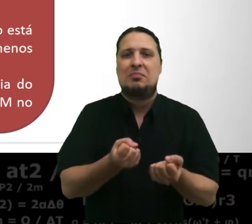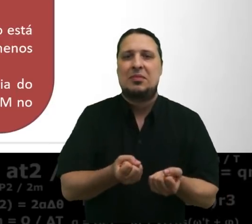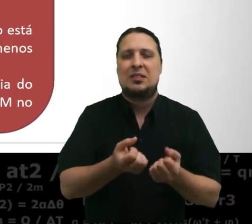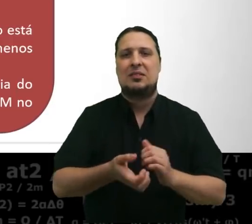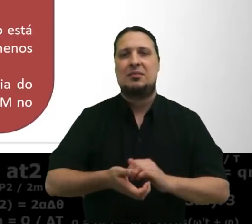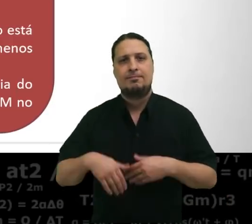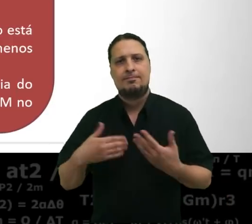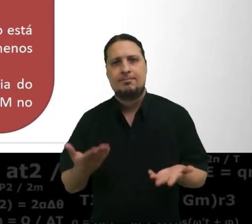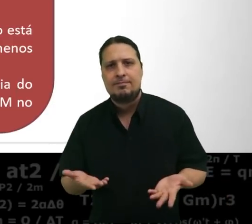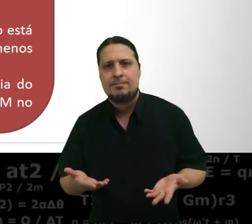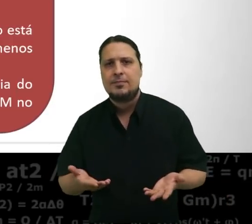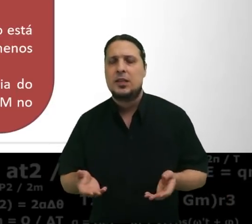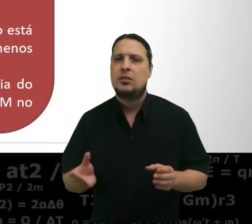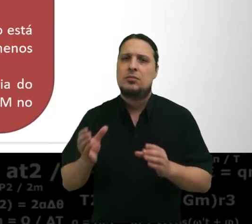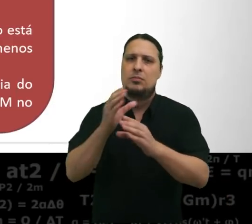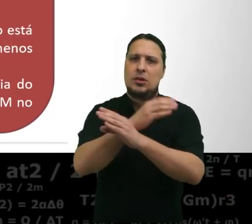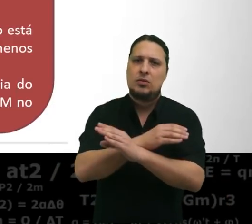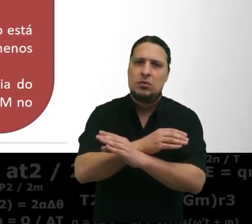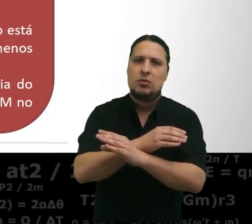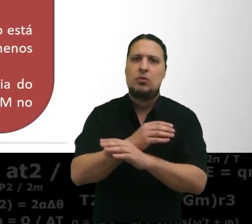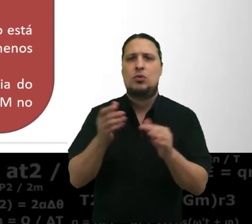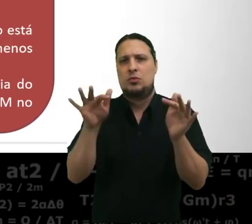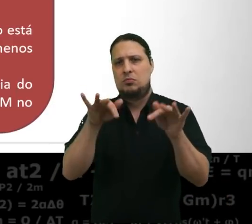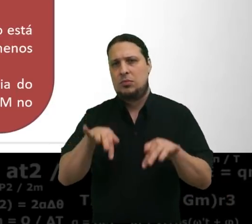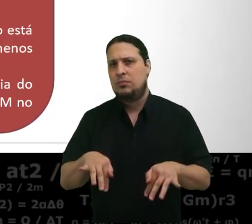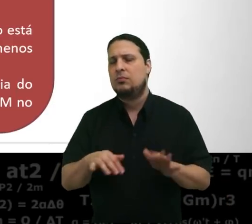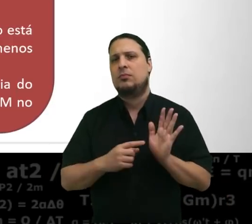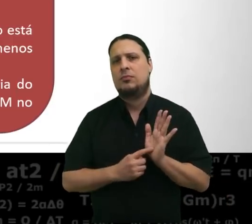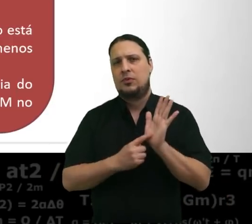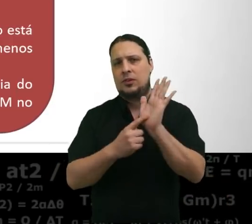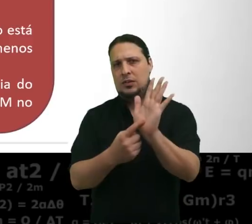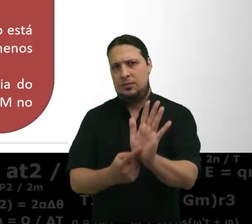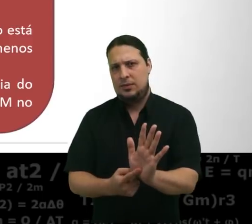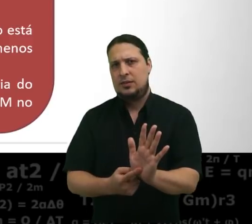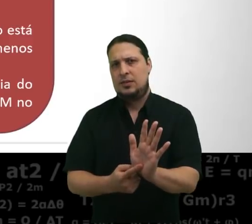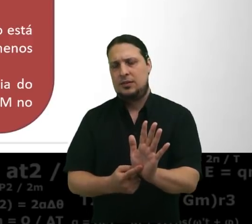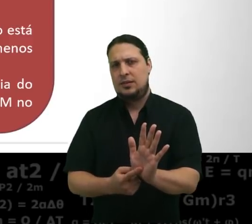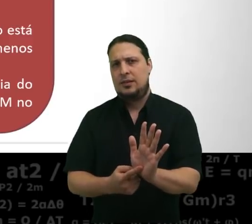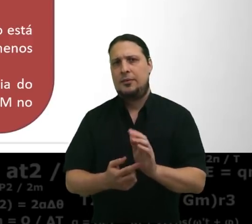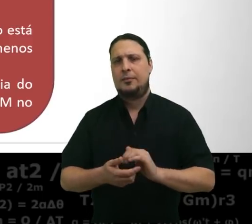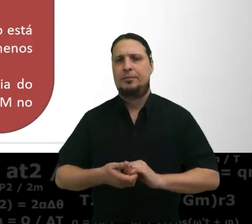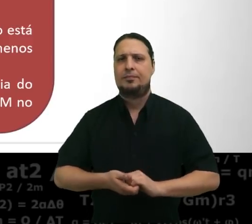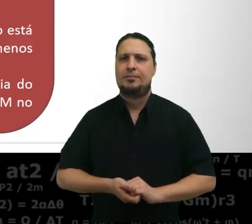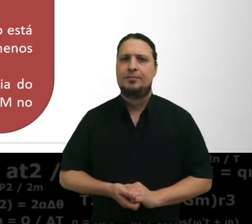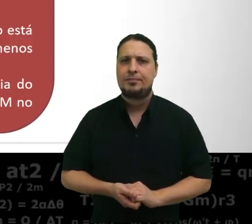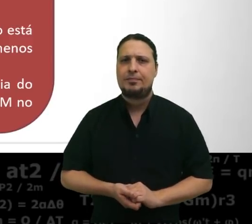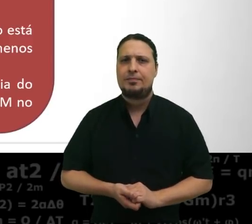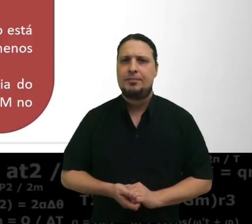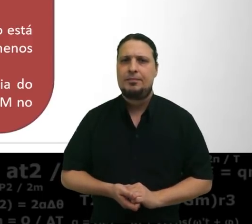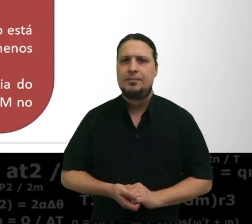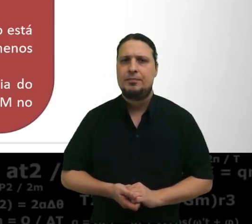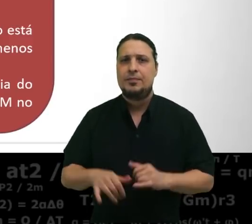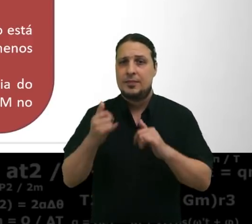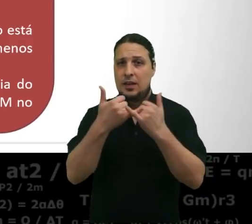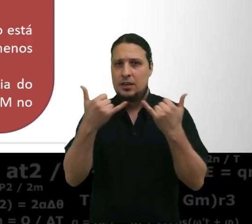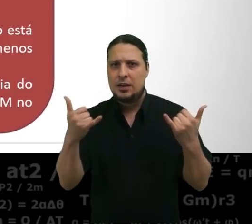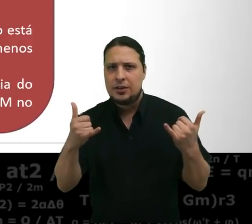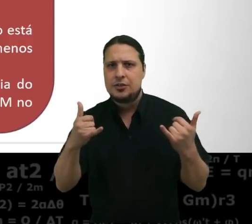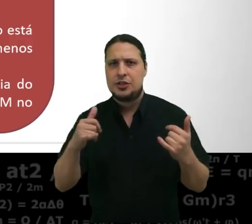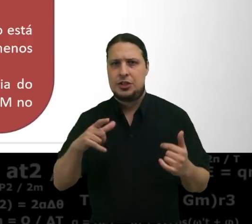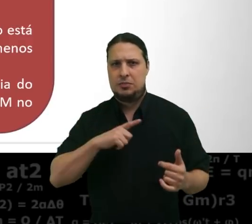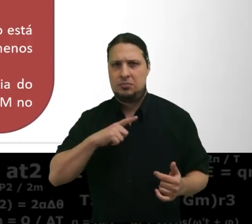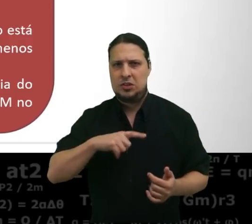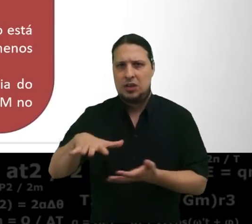mais rápido o buraco negro supermassivo consome matéria, maior é a energia liberada e mais luminoso é o núcleo ativo dessa galáxia.